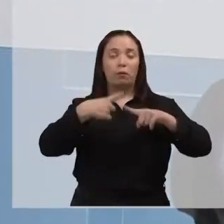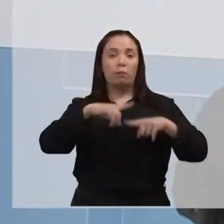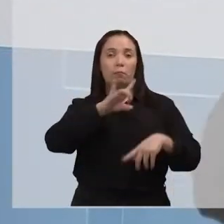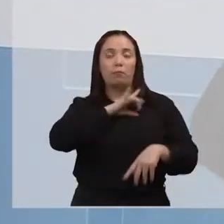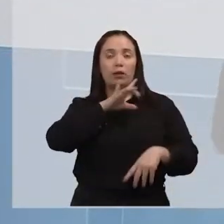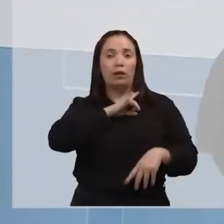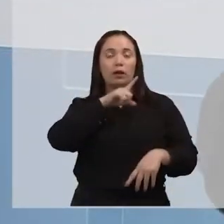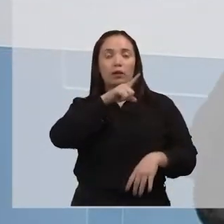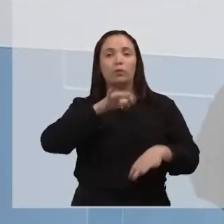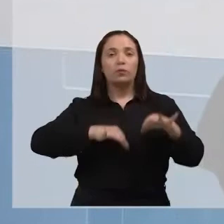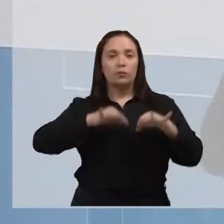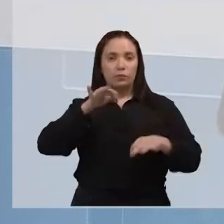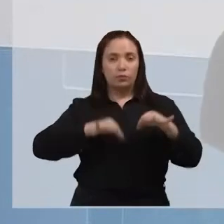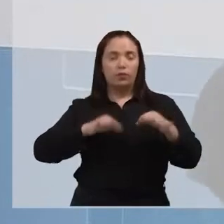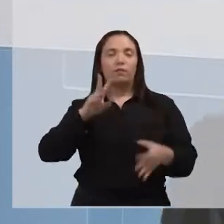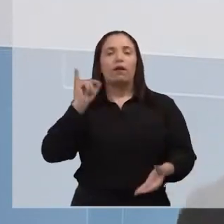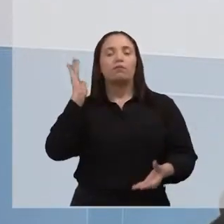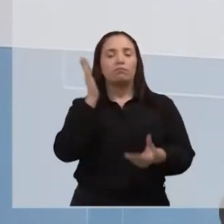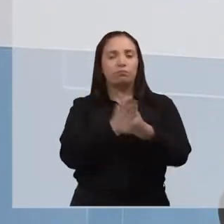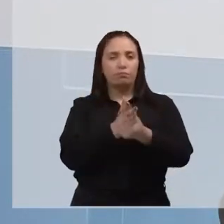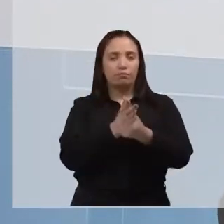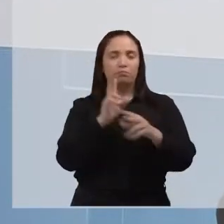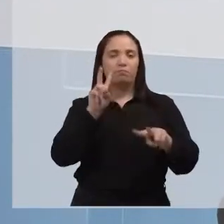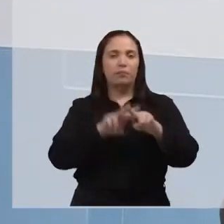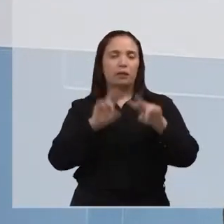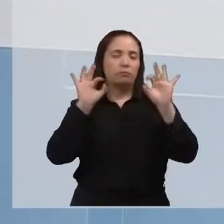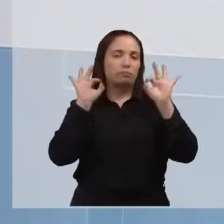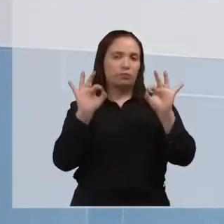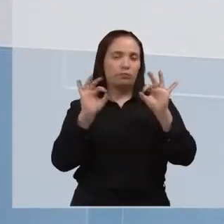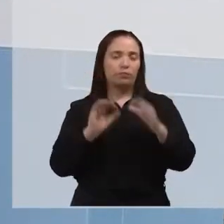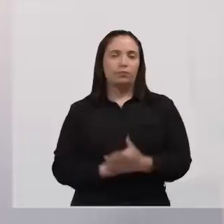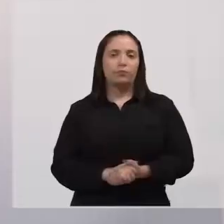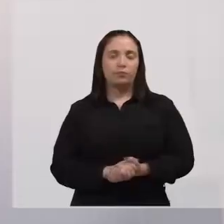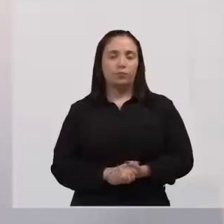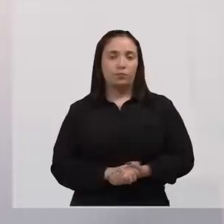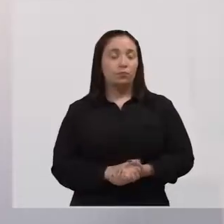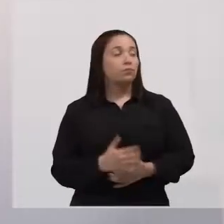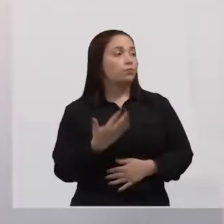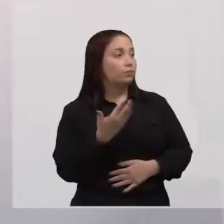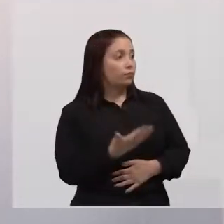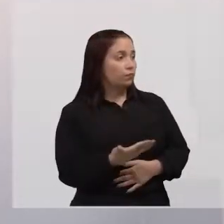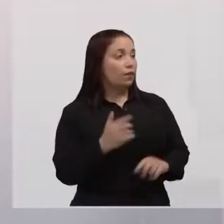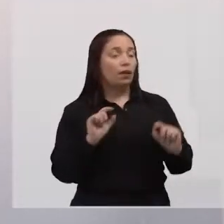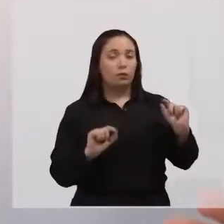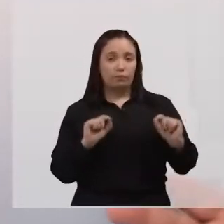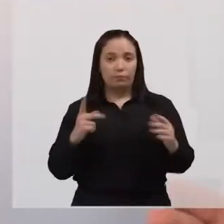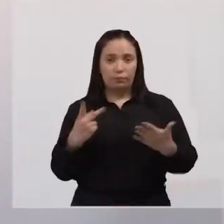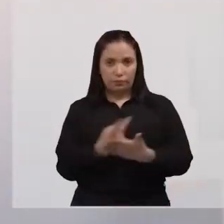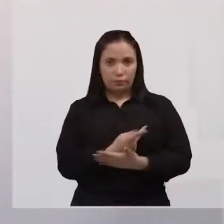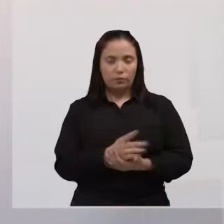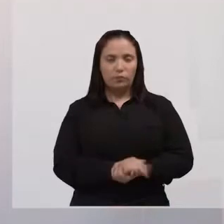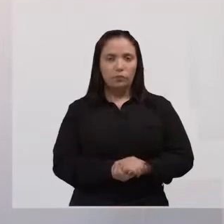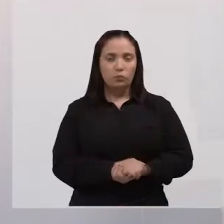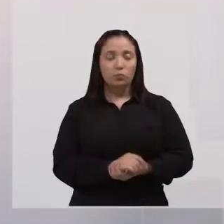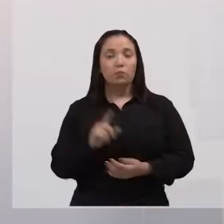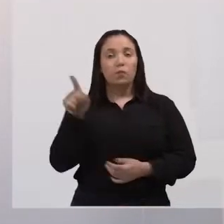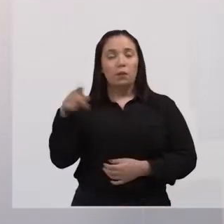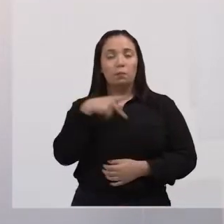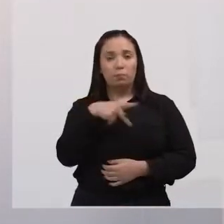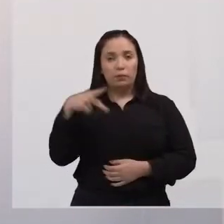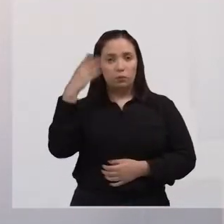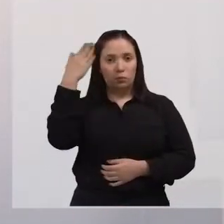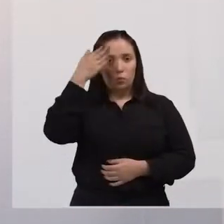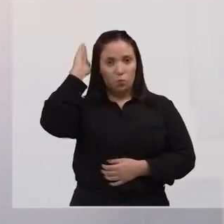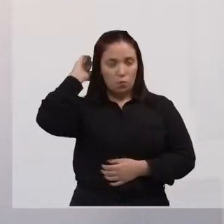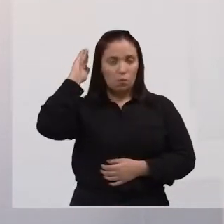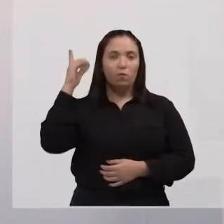porque sabia que no Supremo é ali que certa a sua condenação em prisão. Carlos, o que aconteceu? Michel Temer